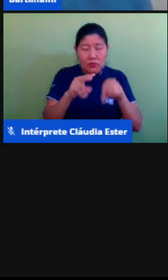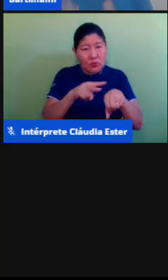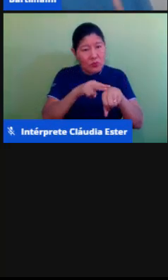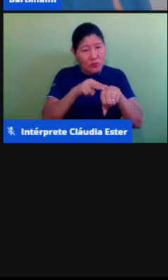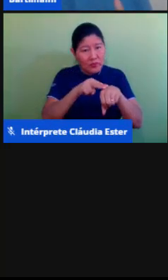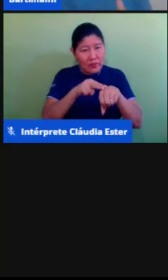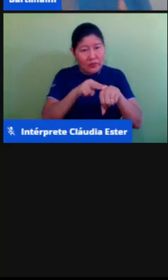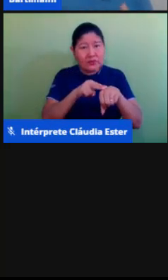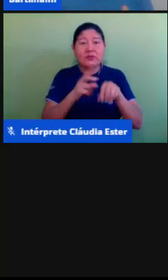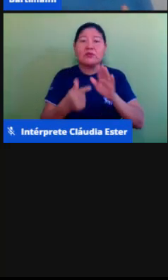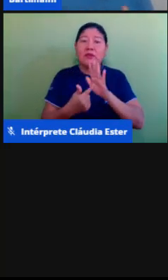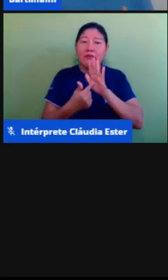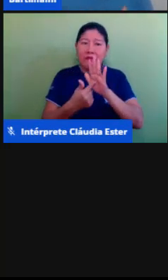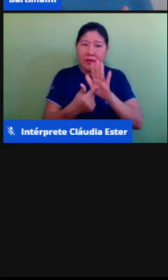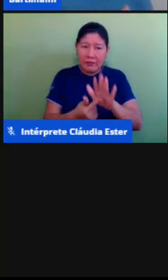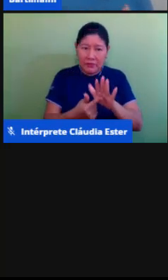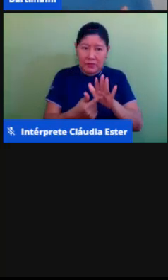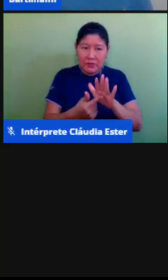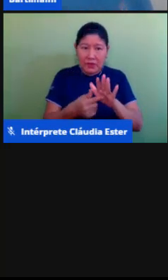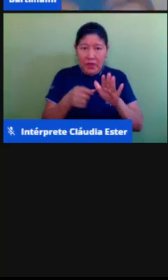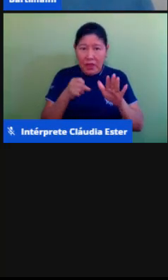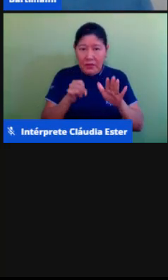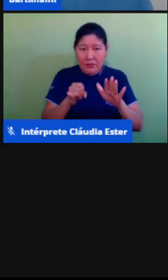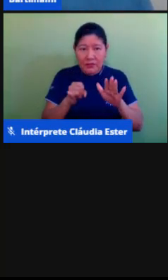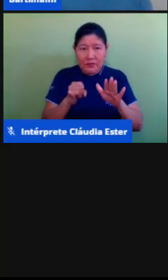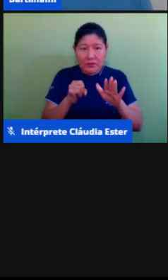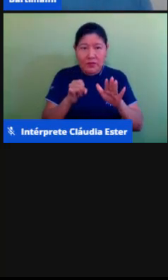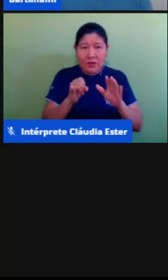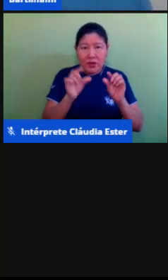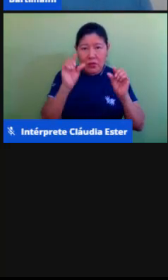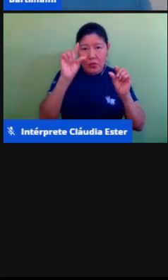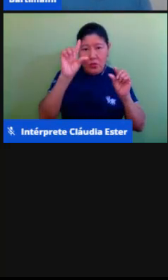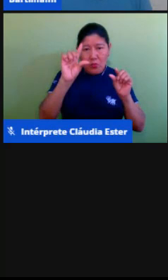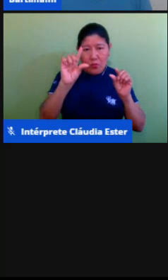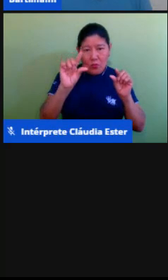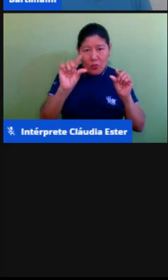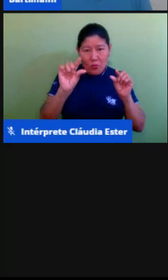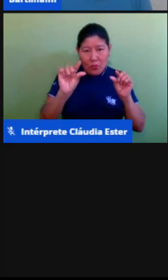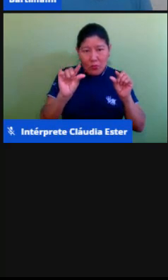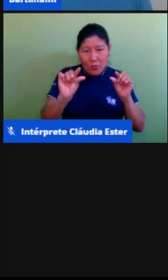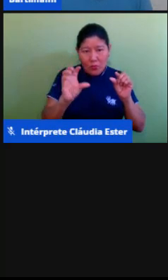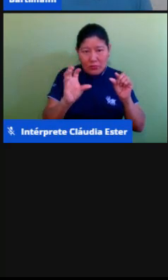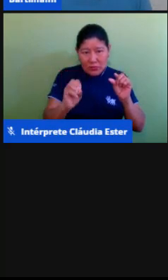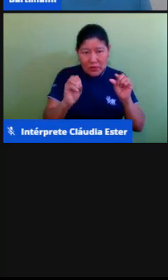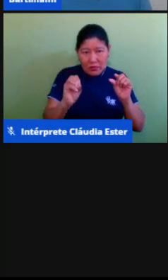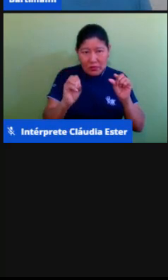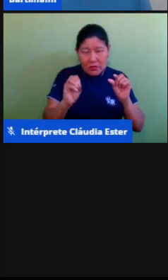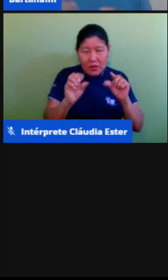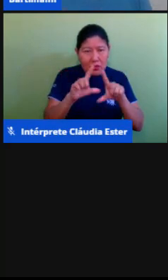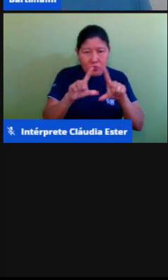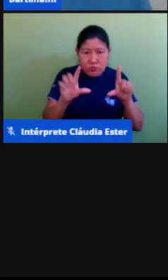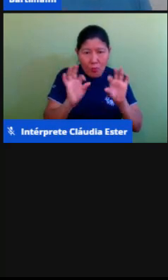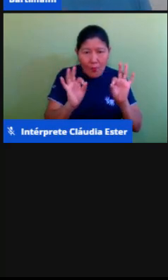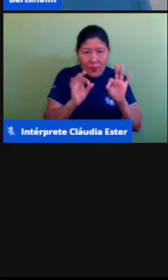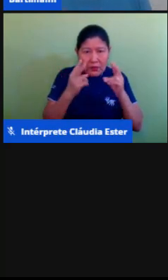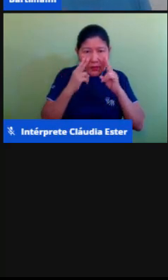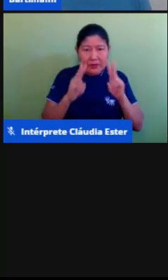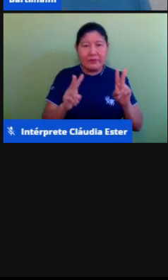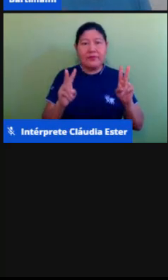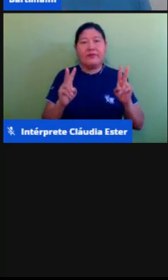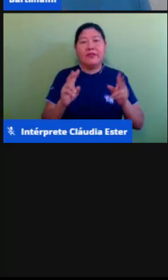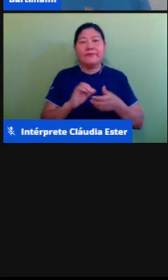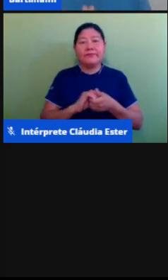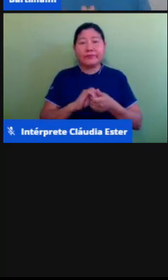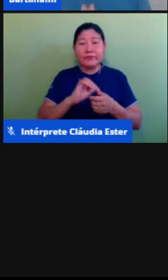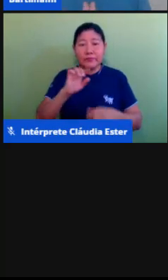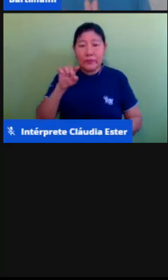esse mapa. Se você reduzir a opacidade a 0, você só vai ver a imagem do fundo, tá? Pode avançar, porque o próximo que eu quero falar